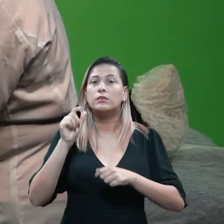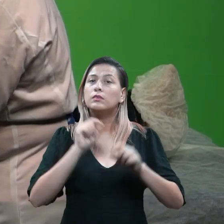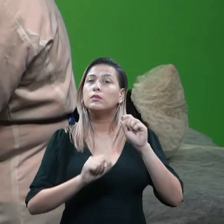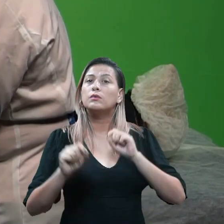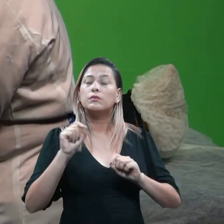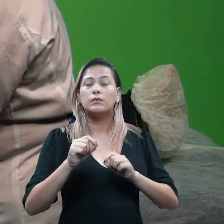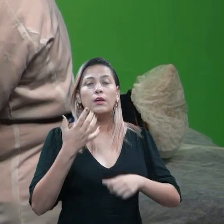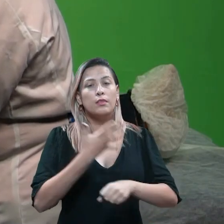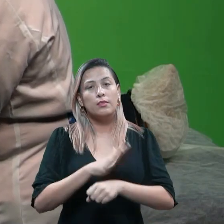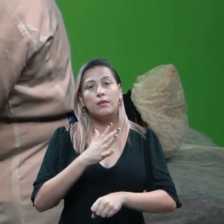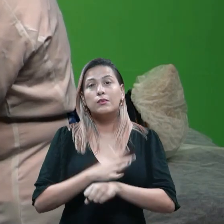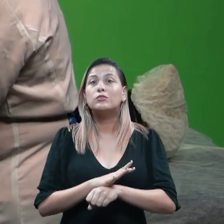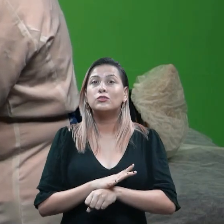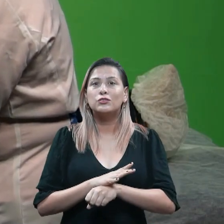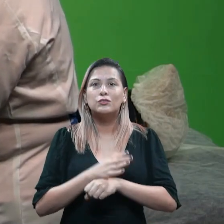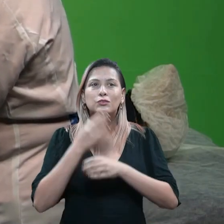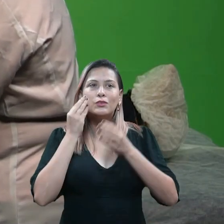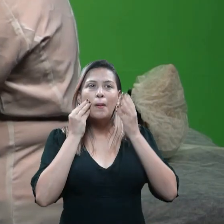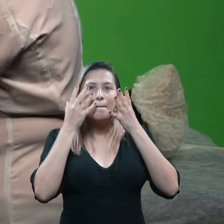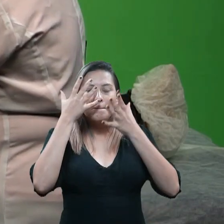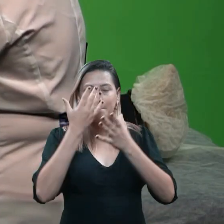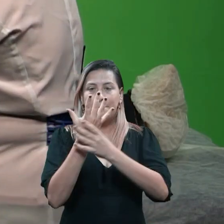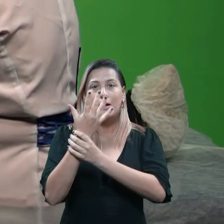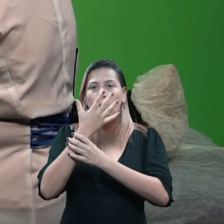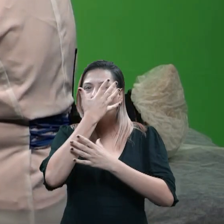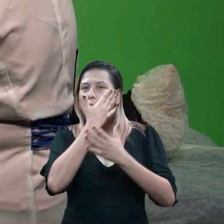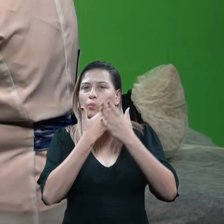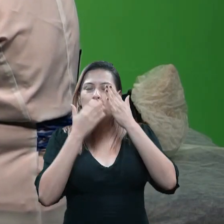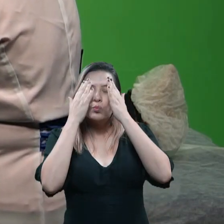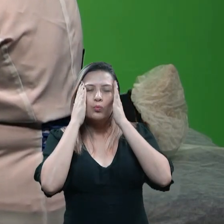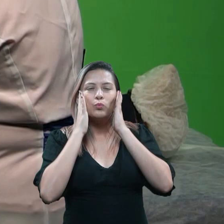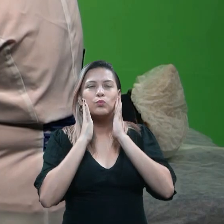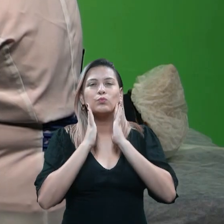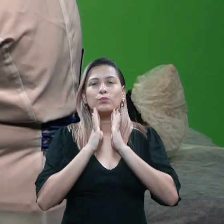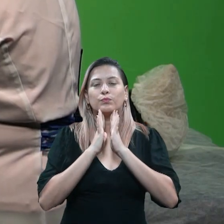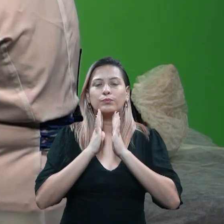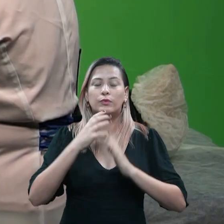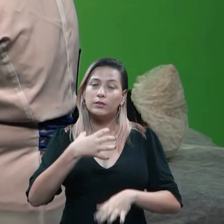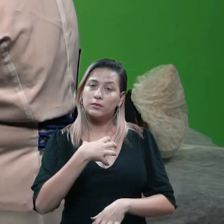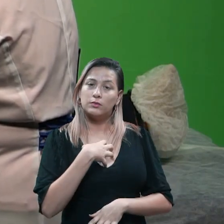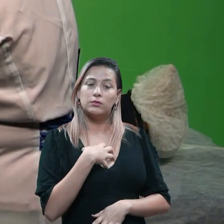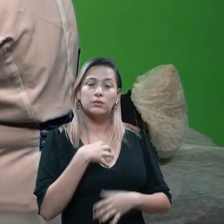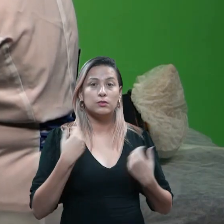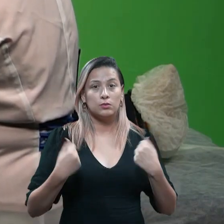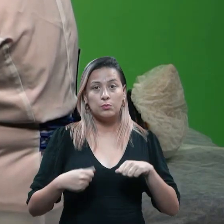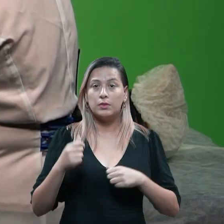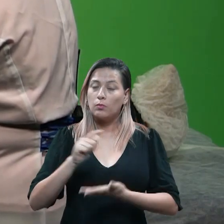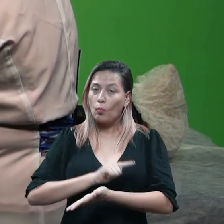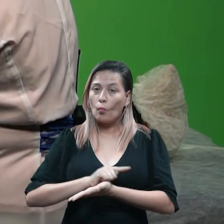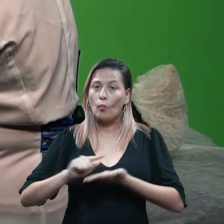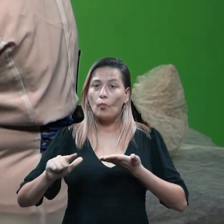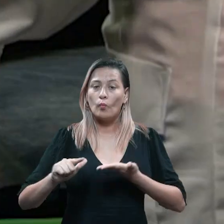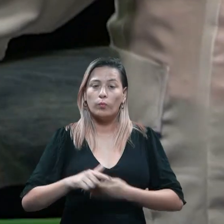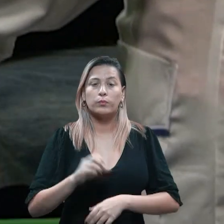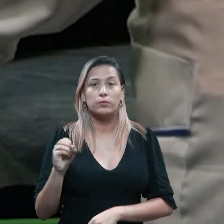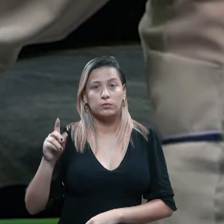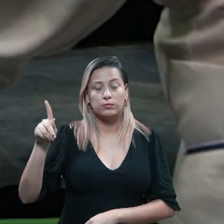a pele dela com a mão. Ela vai sentir a pele. Então, essa mão tem que estar limpa, ok?